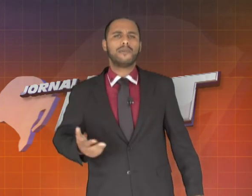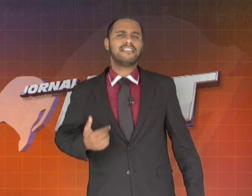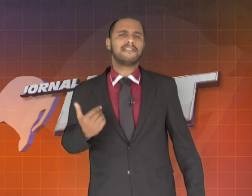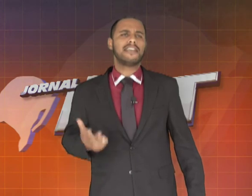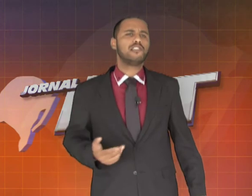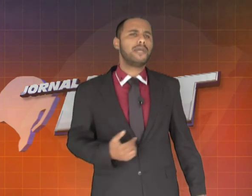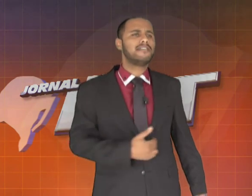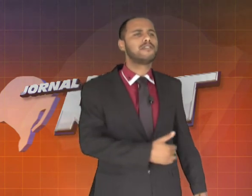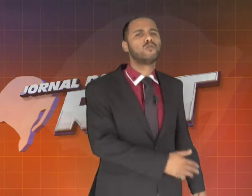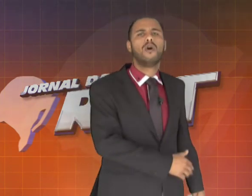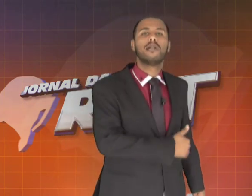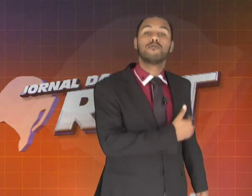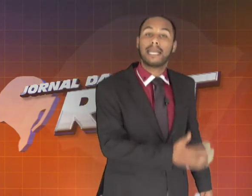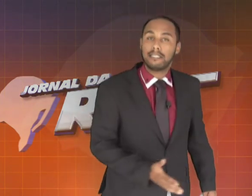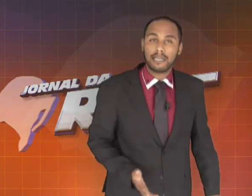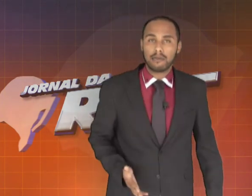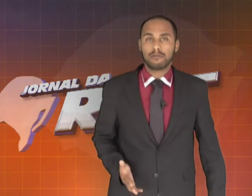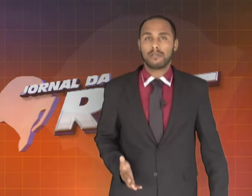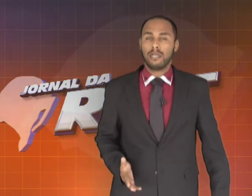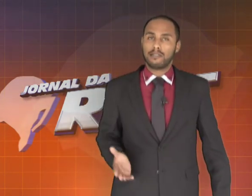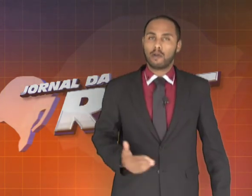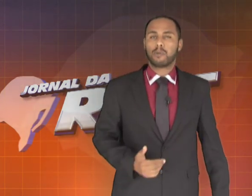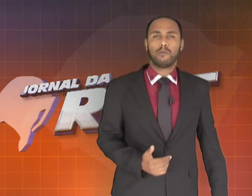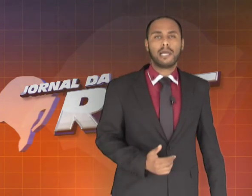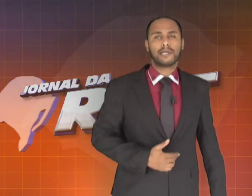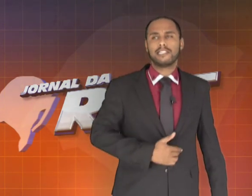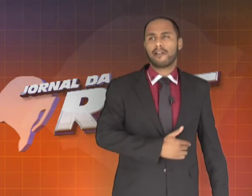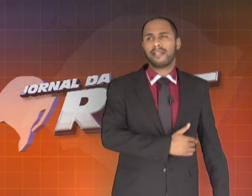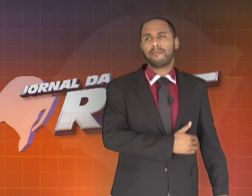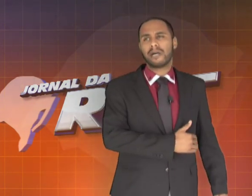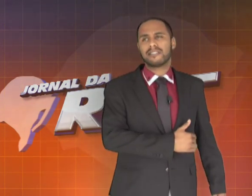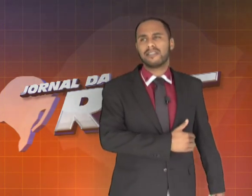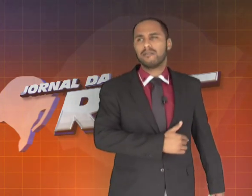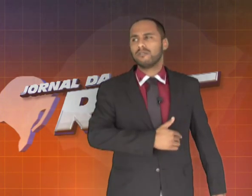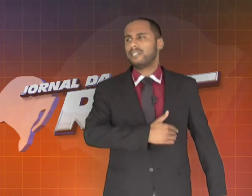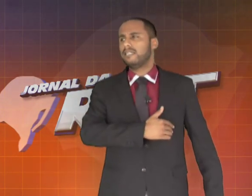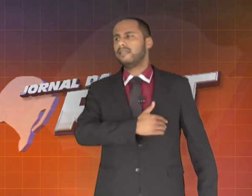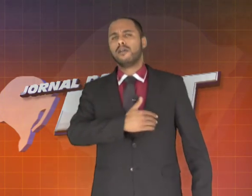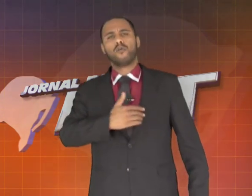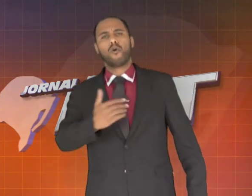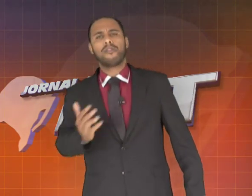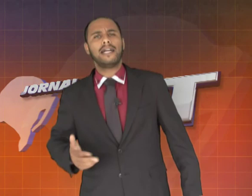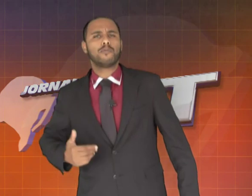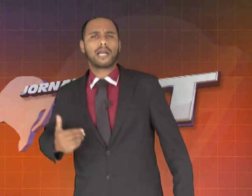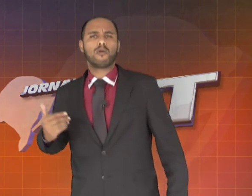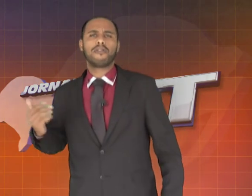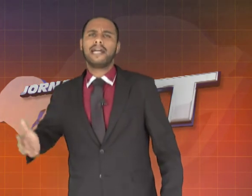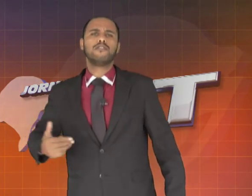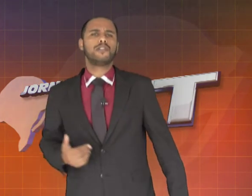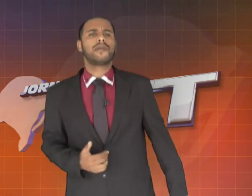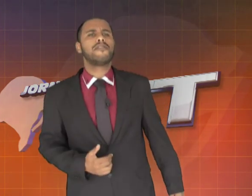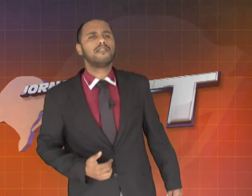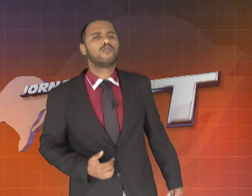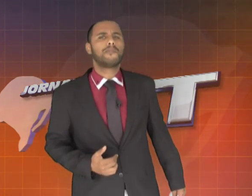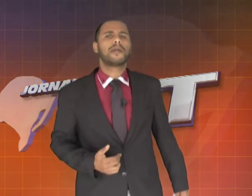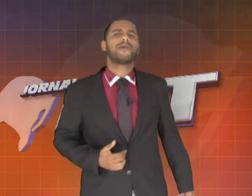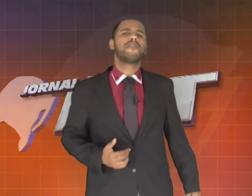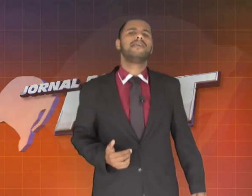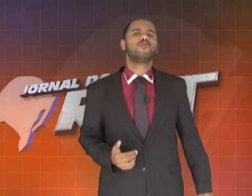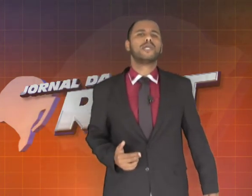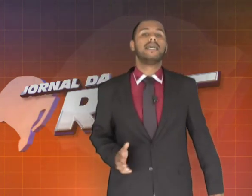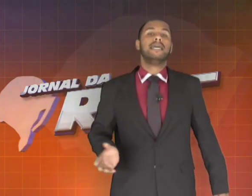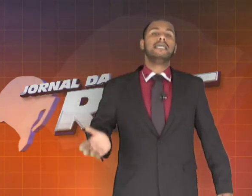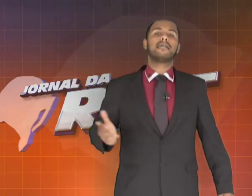mês, dois meses, seis meses, um ano, três anos. Isso é um problema que já vem passando de governo para governo, de prefeitura